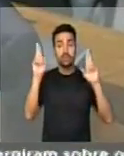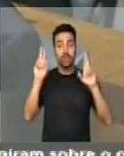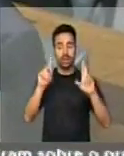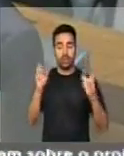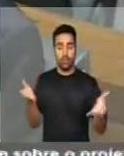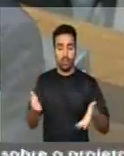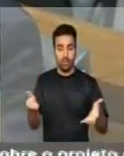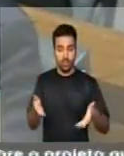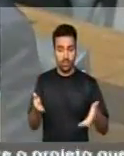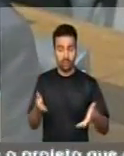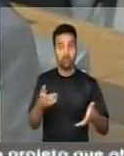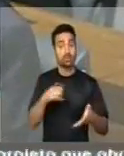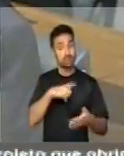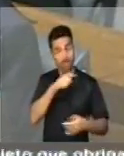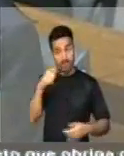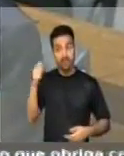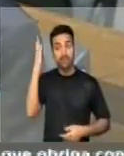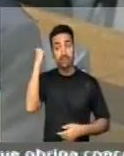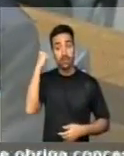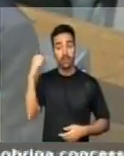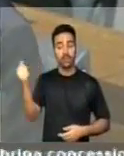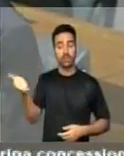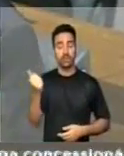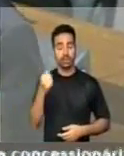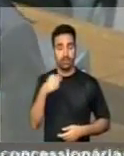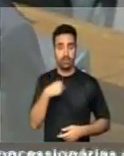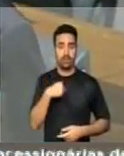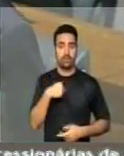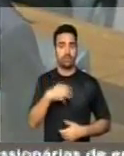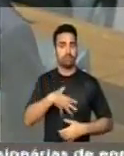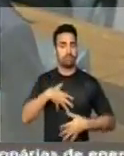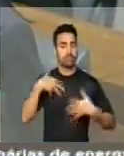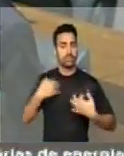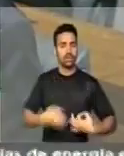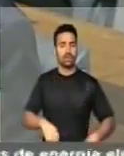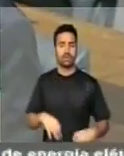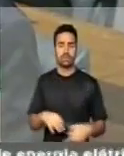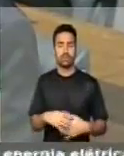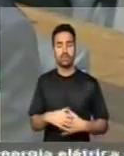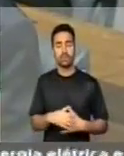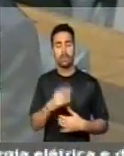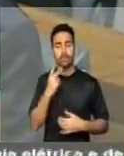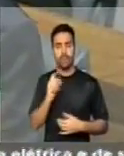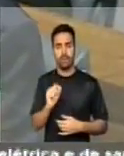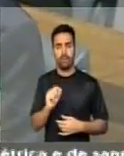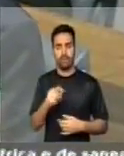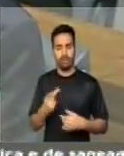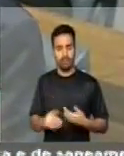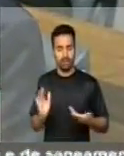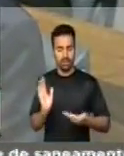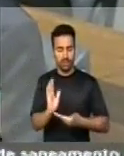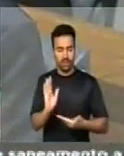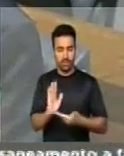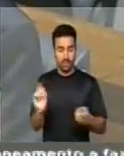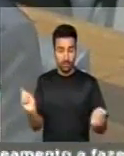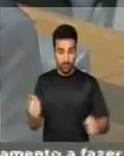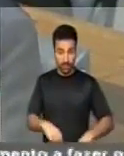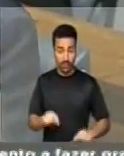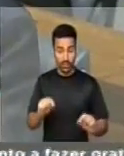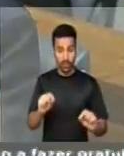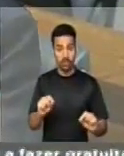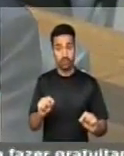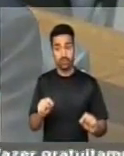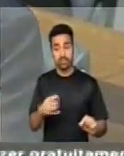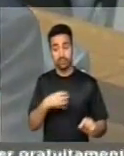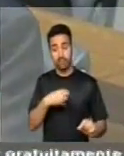hoje tenha sabedoria, grandeza, para que a Câmara possa sair